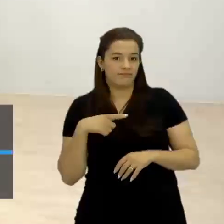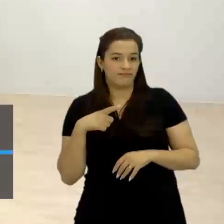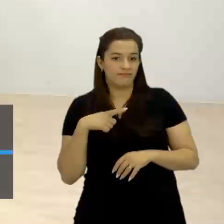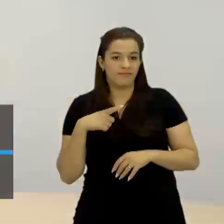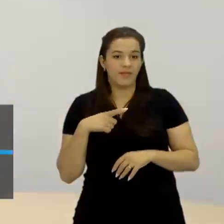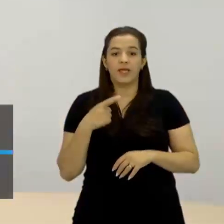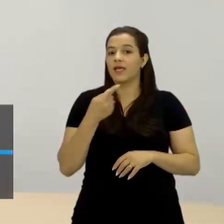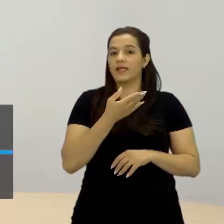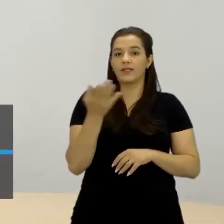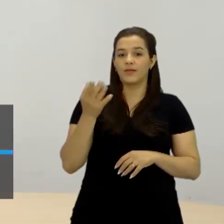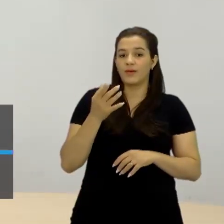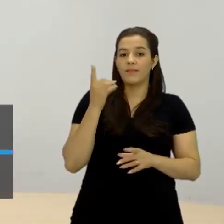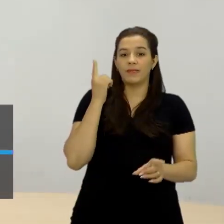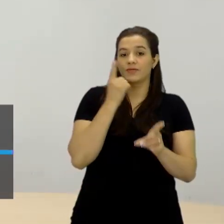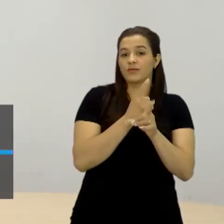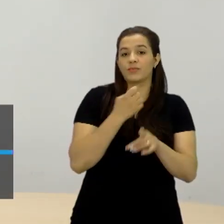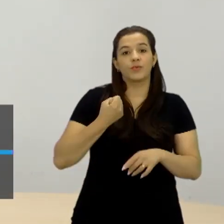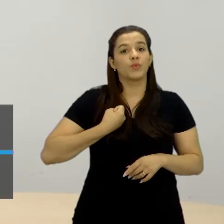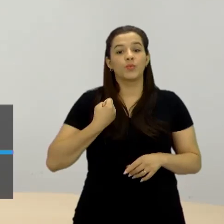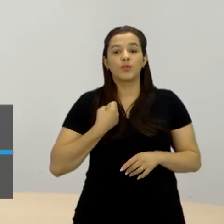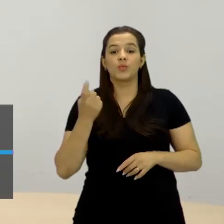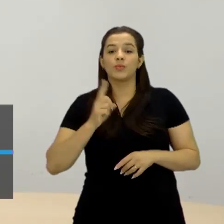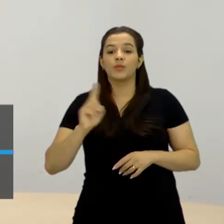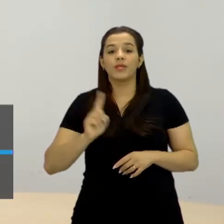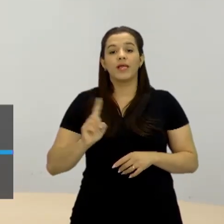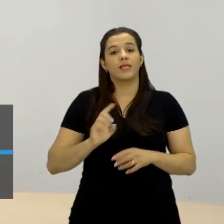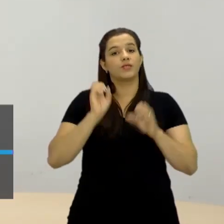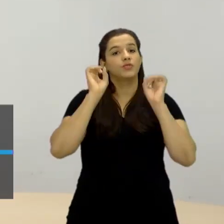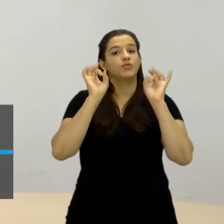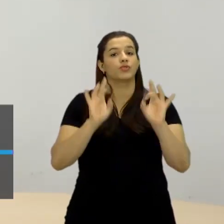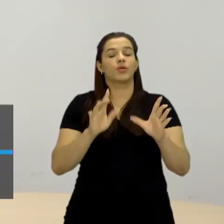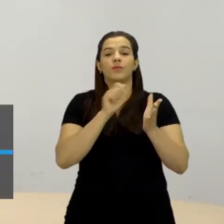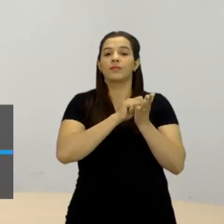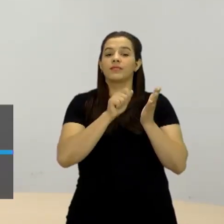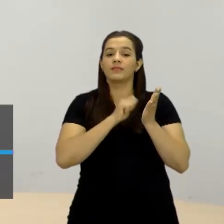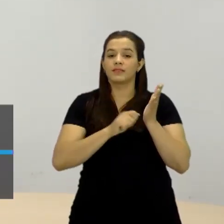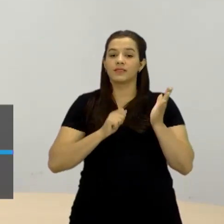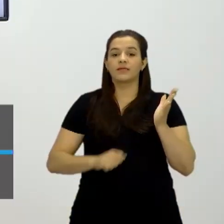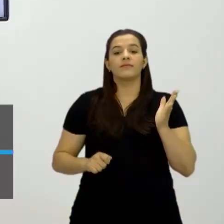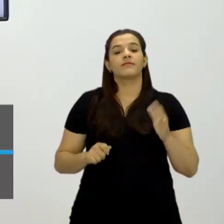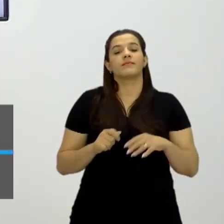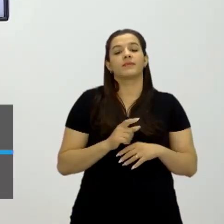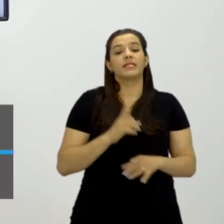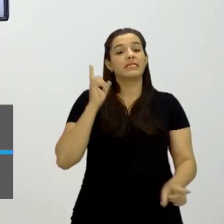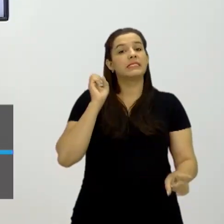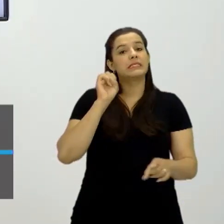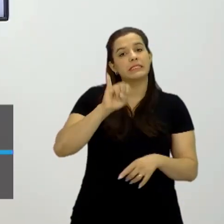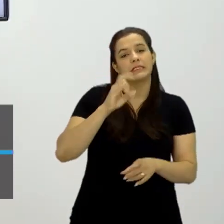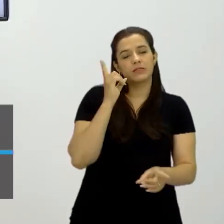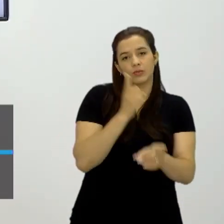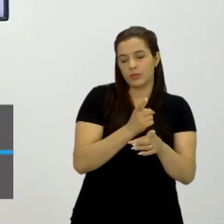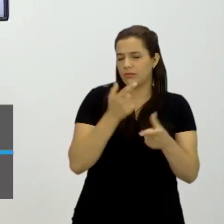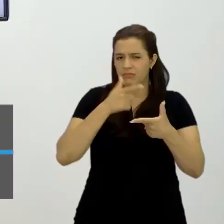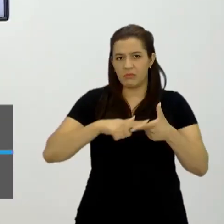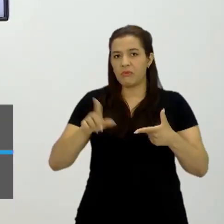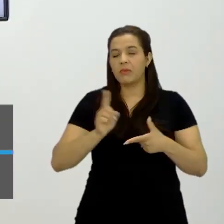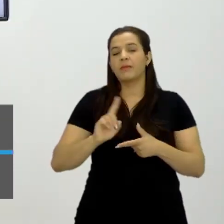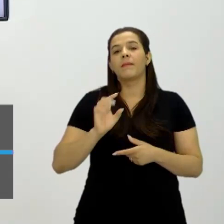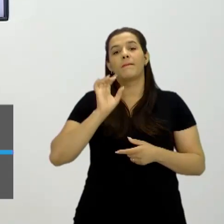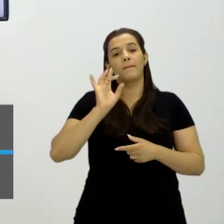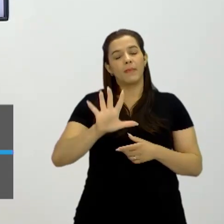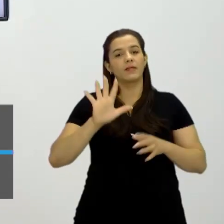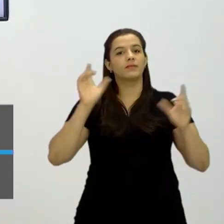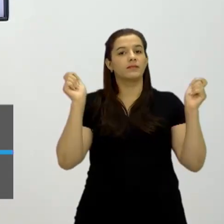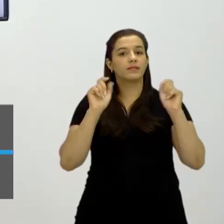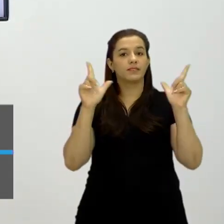Ó, detalhe, não é para descobrir o número, né? Não é, não precisa. É só para escrever a sentença. Exatamente. Se descobrir, sem problema, tá? Mas se atente